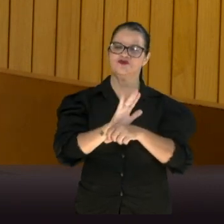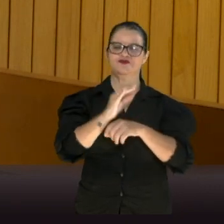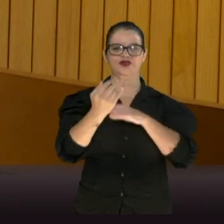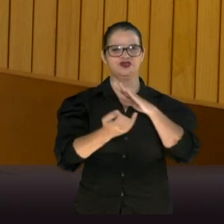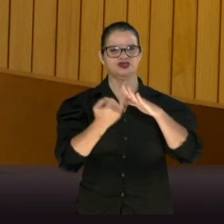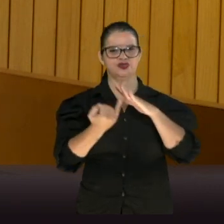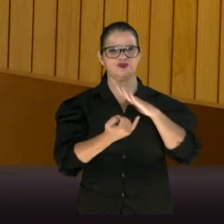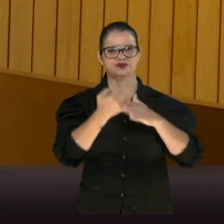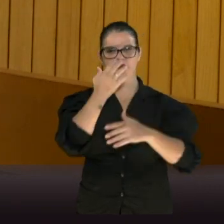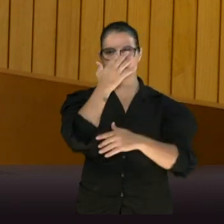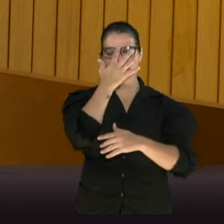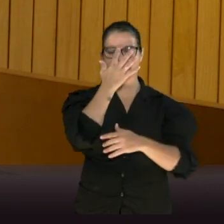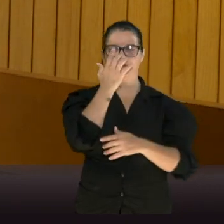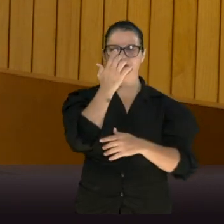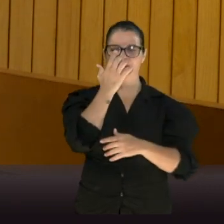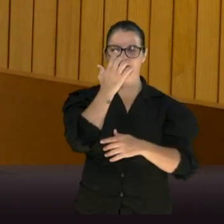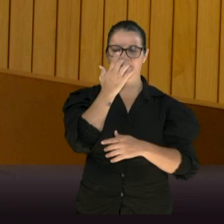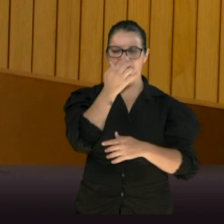institucional.